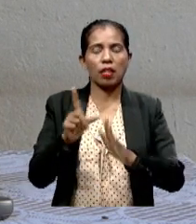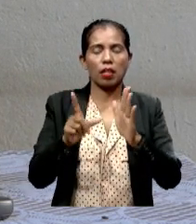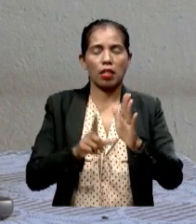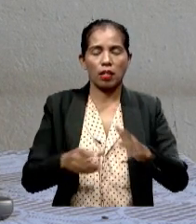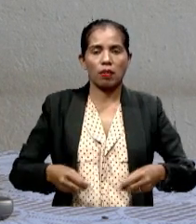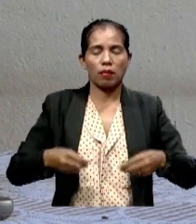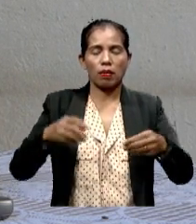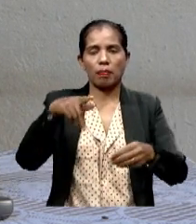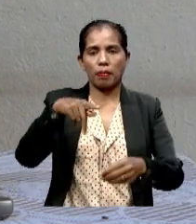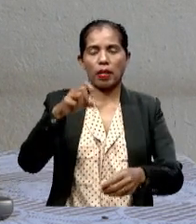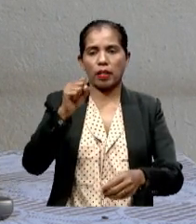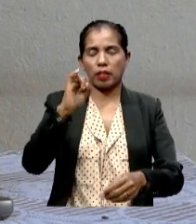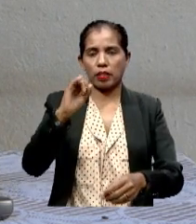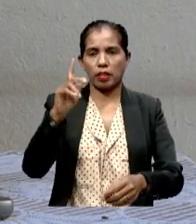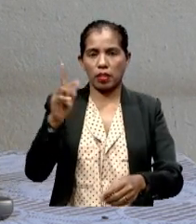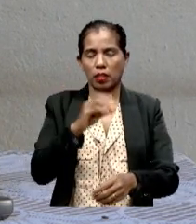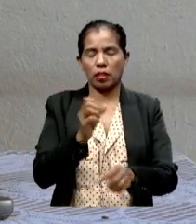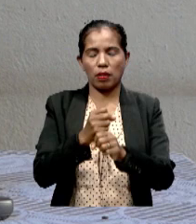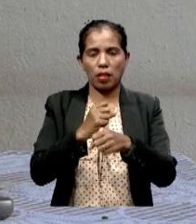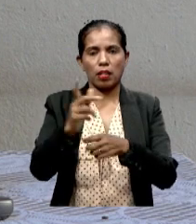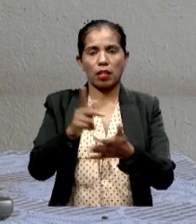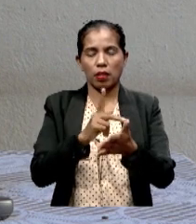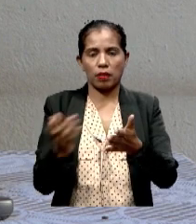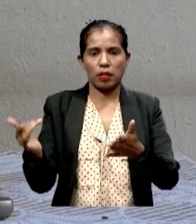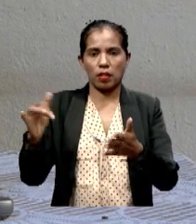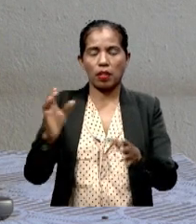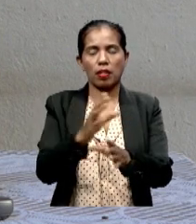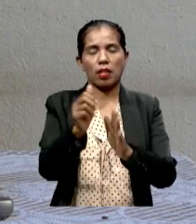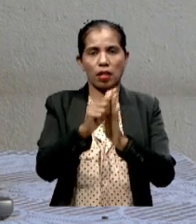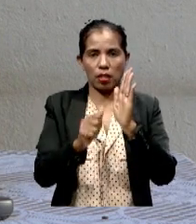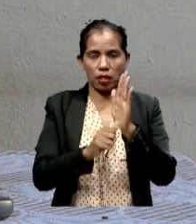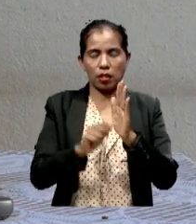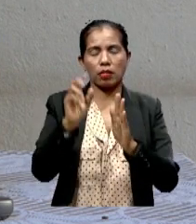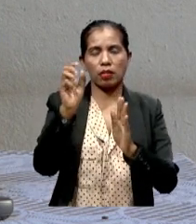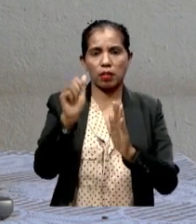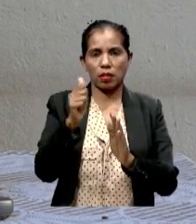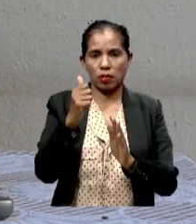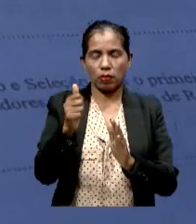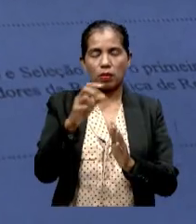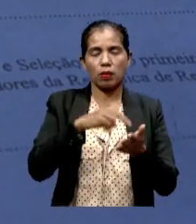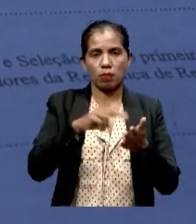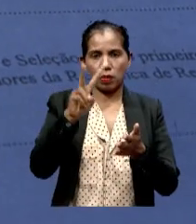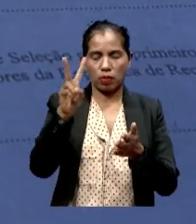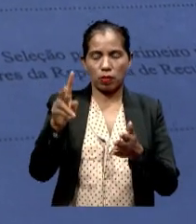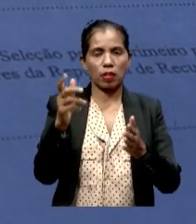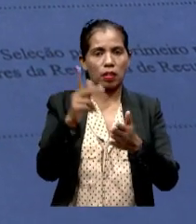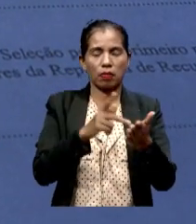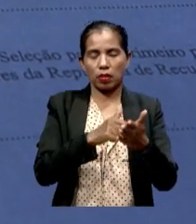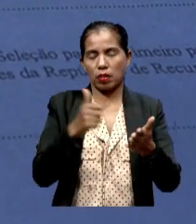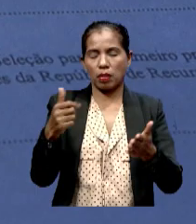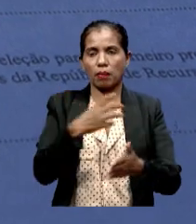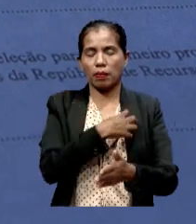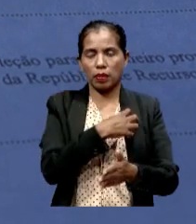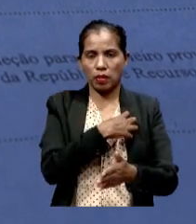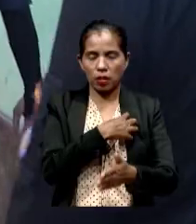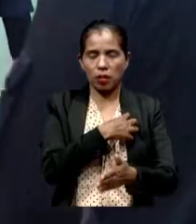ba pesik atau la investigasi ba krimi sira nebe defini iha artigu sanulu numero 2 no krimi seluk kompetensi PNTL nian